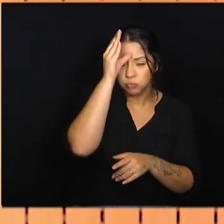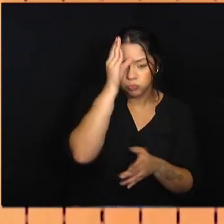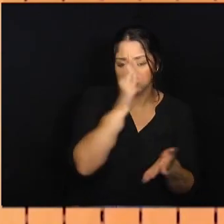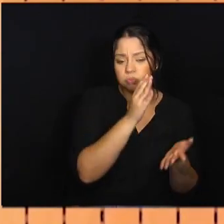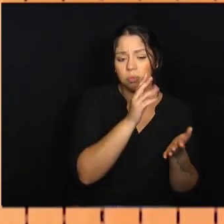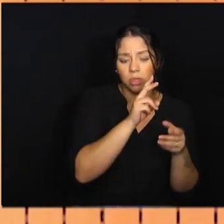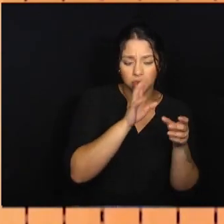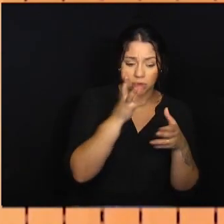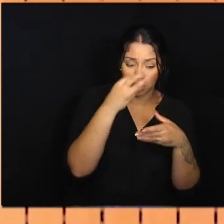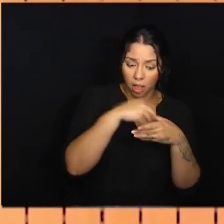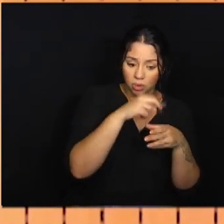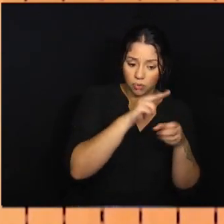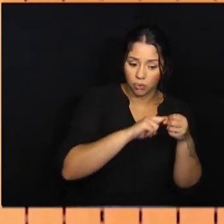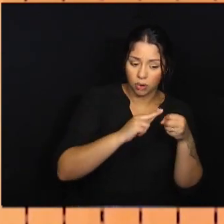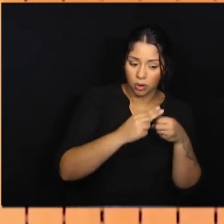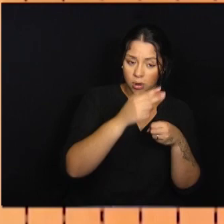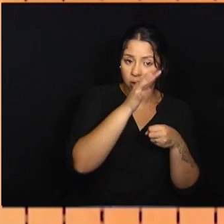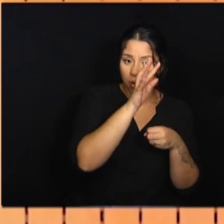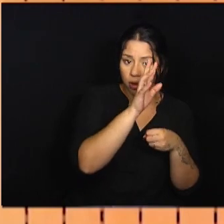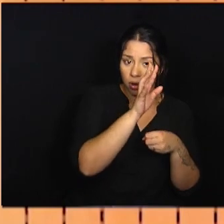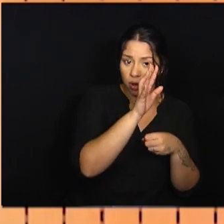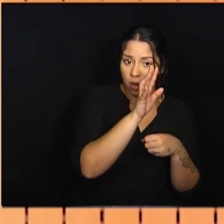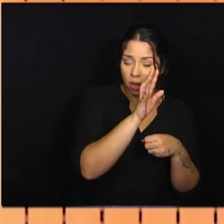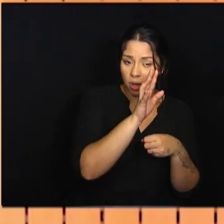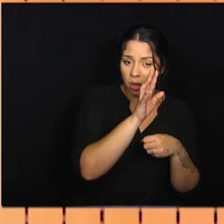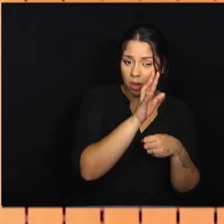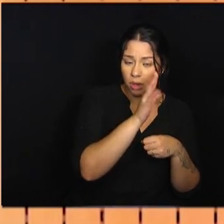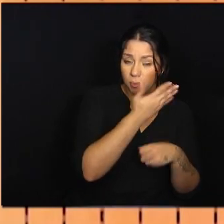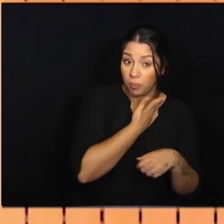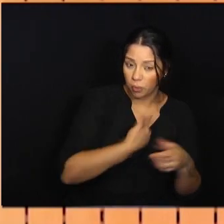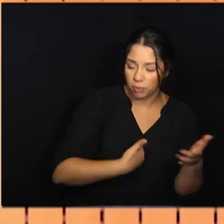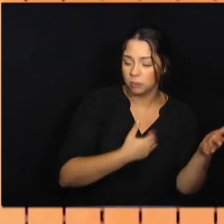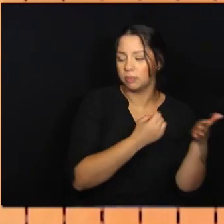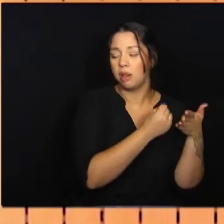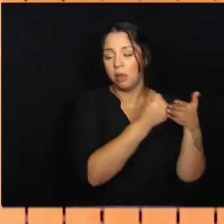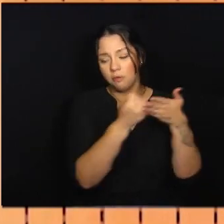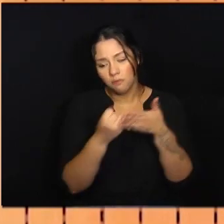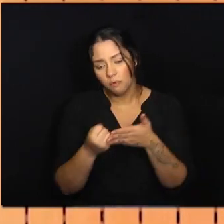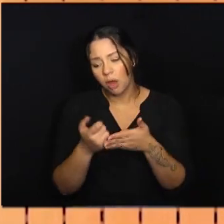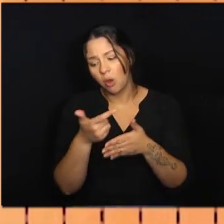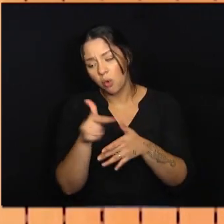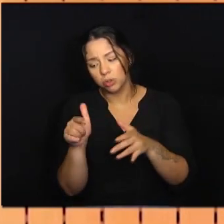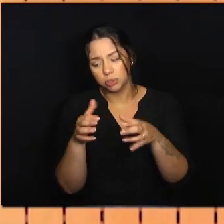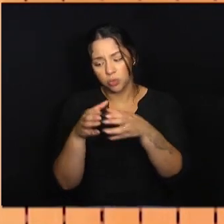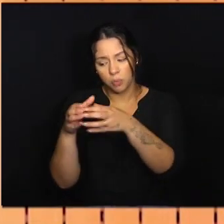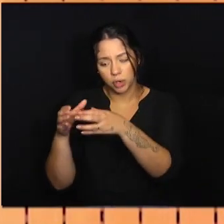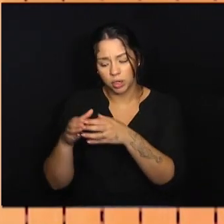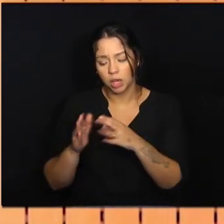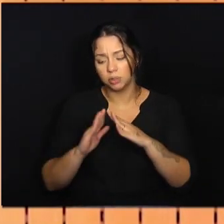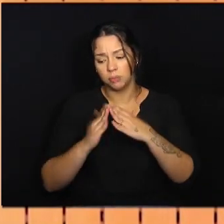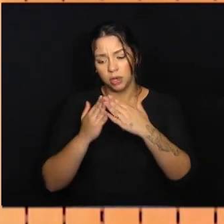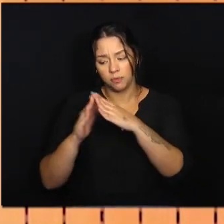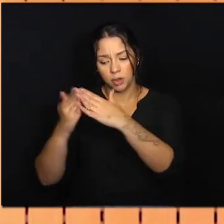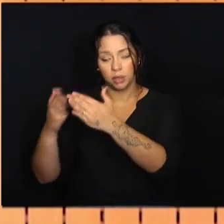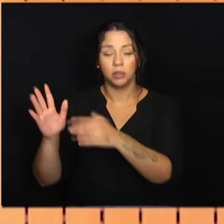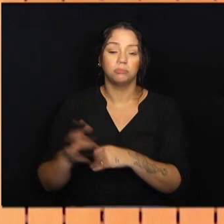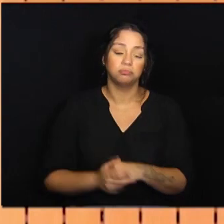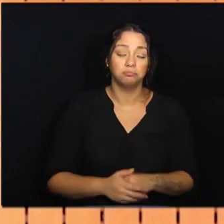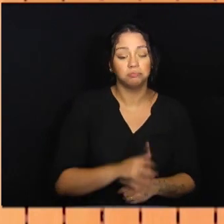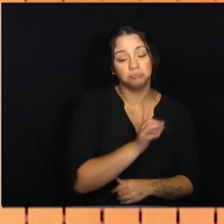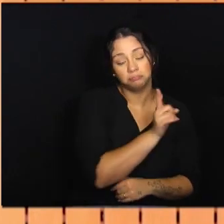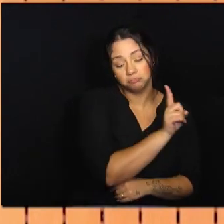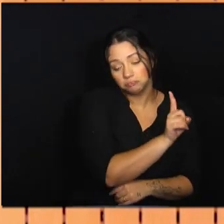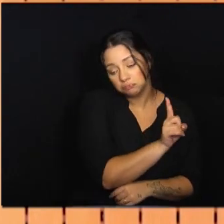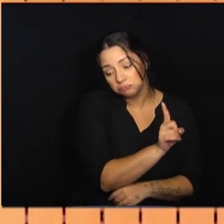na universidade pública para outros lugares, para a periferia. Então, quando a prefeitura contrata, vai um menino ali, às vezes ele está